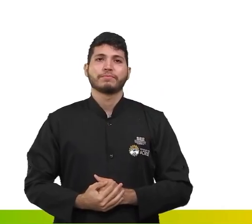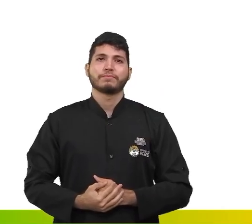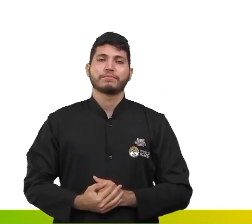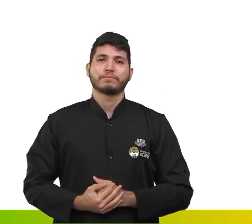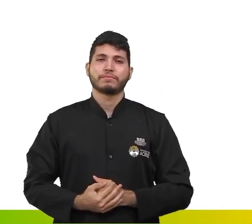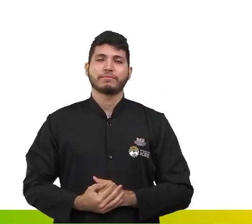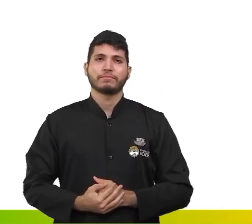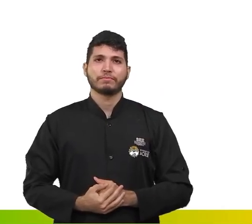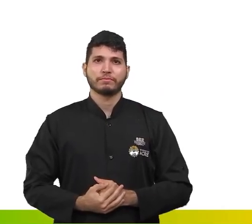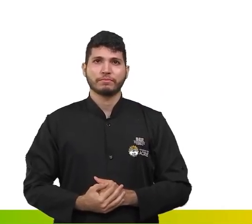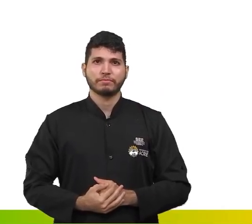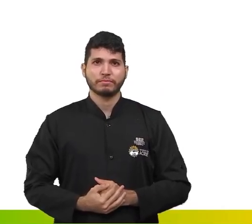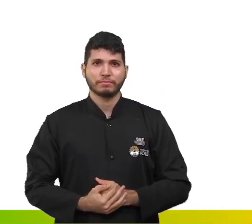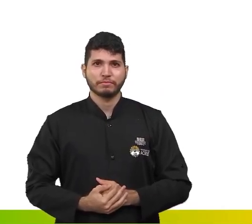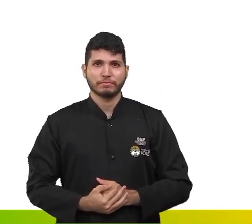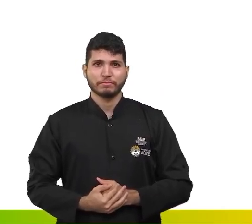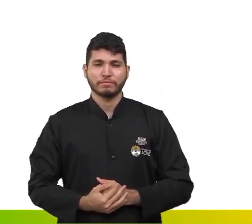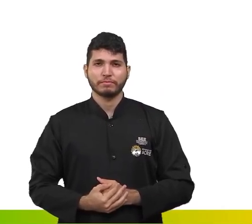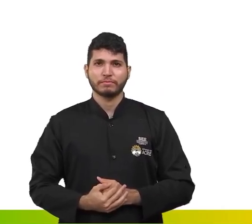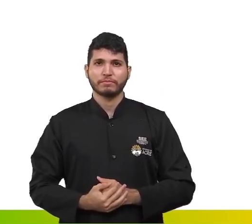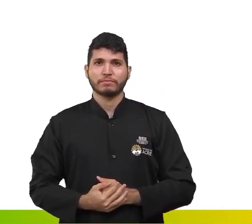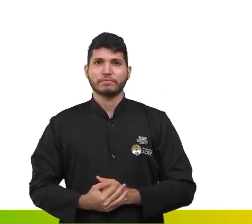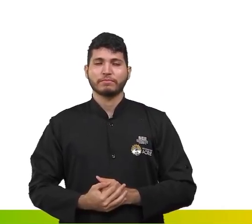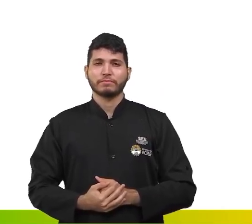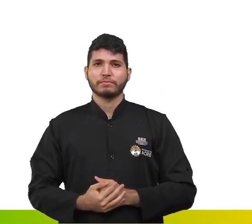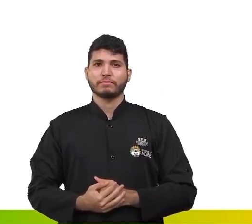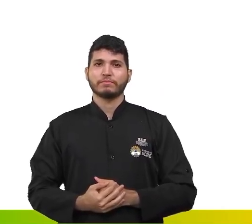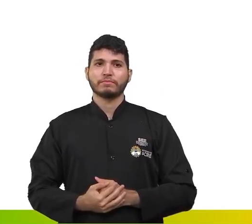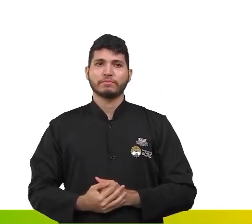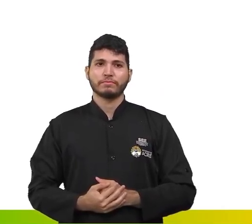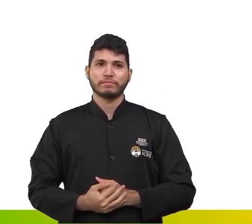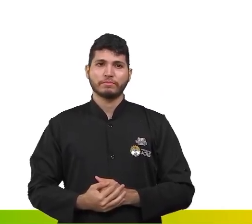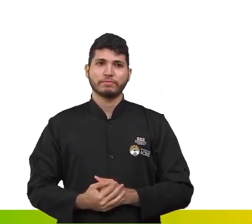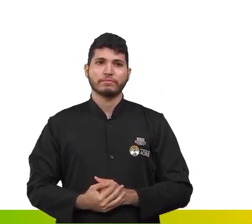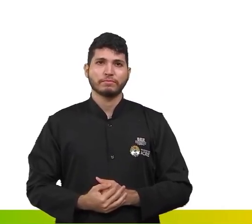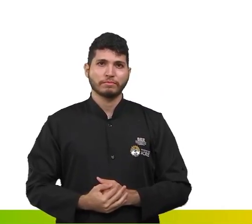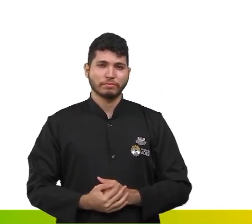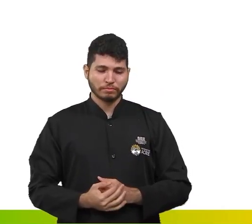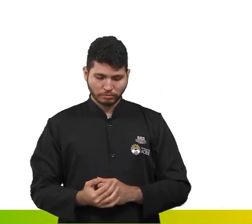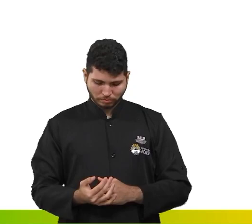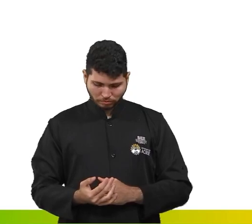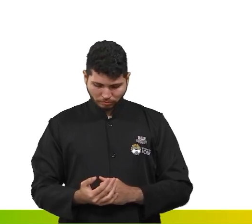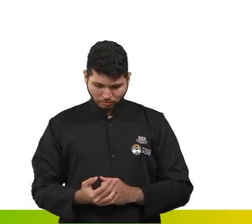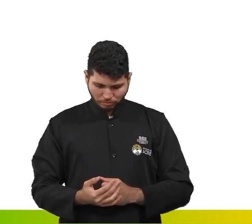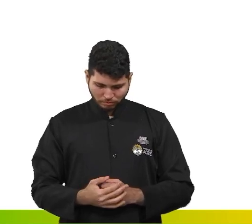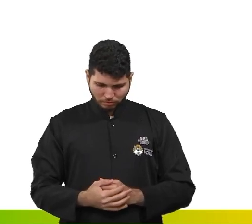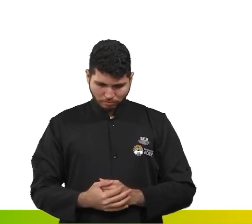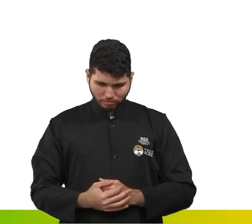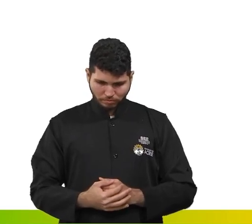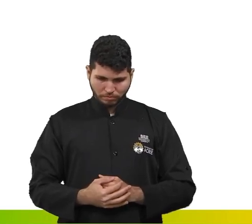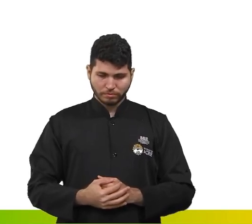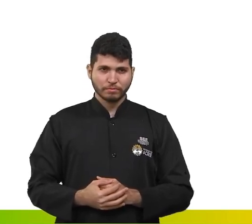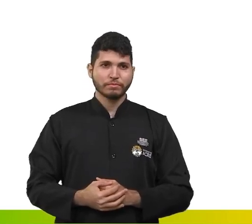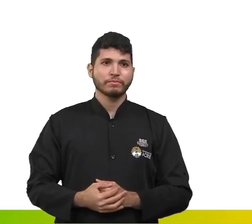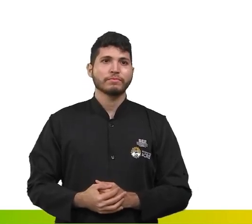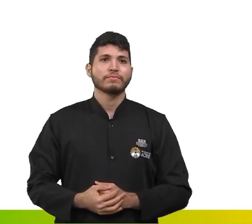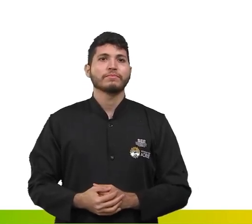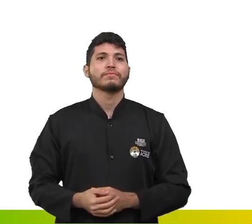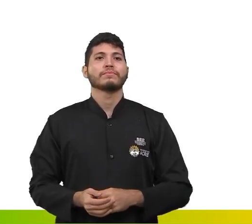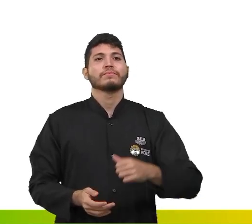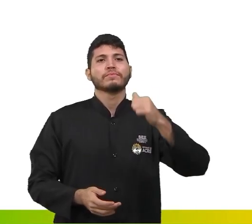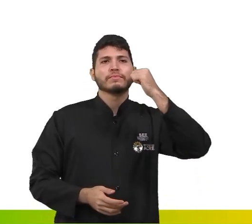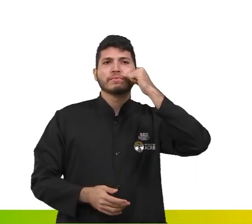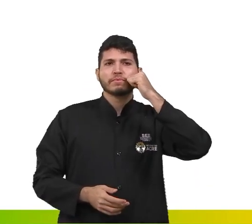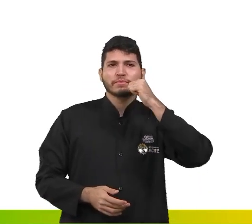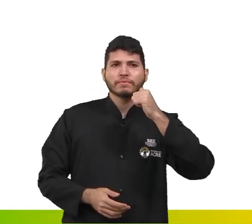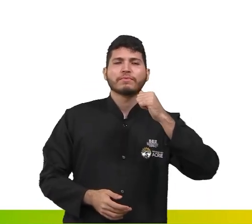de hoje, a nossa aula de hoje. Somente uma questão mesmo, tá, gente? Ela diz o seguinte: o feminicídio, que é o assassinato